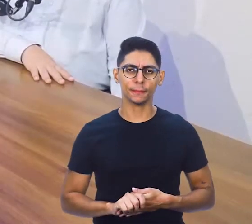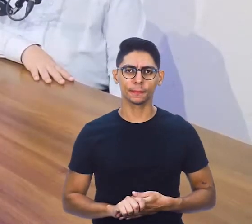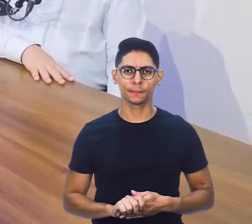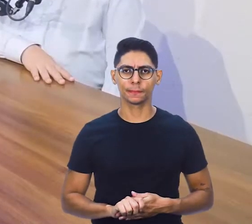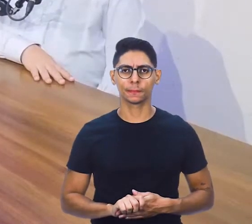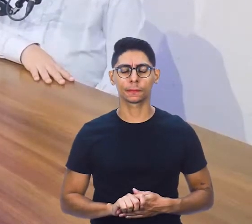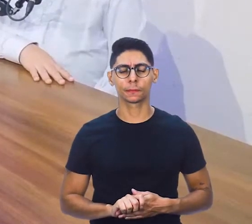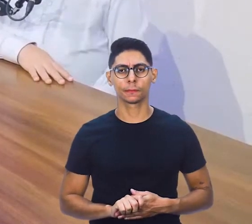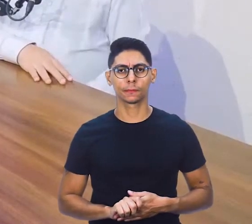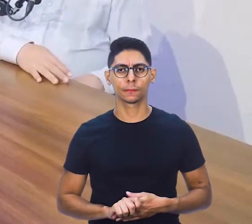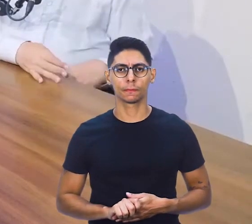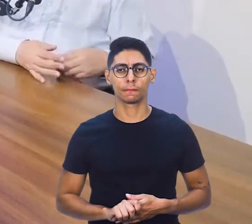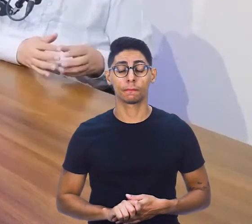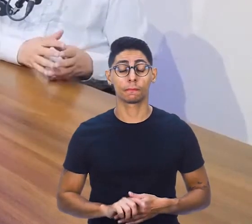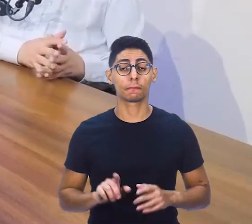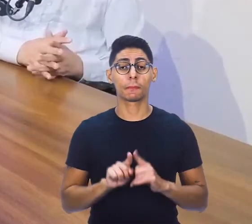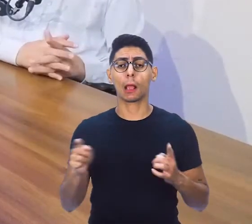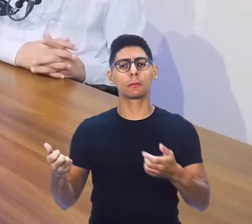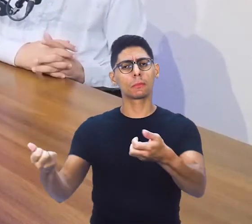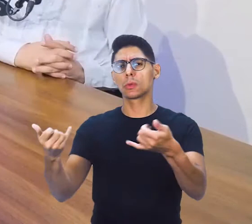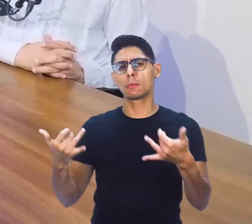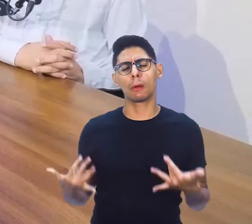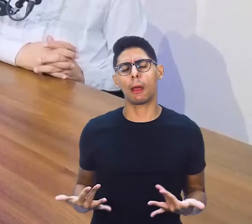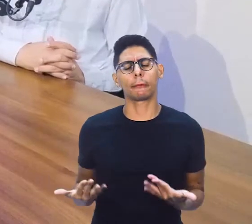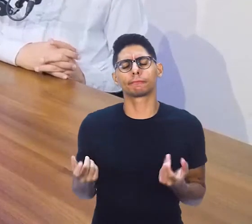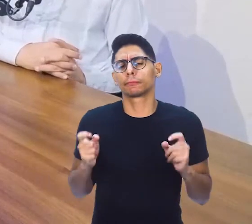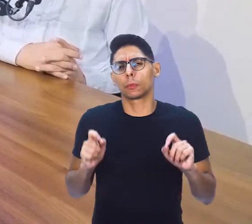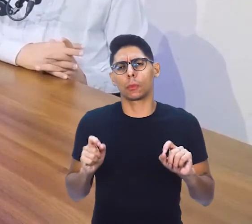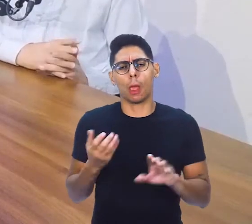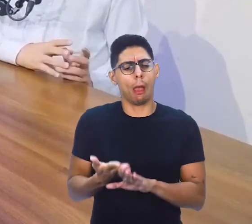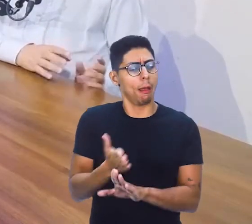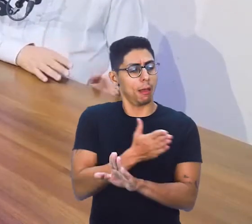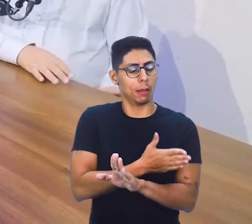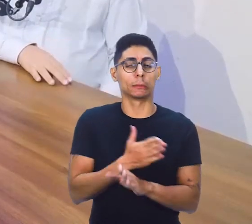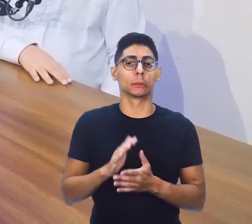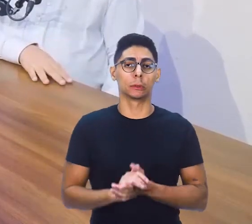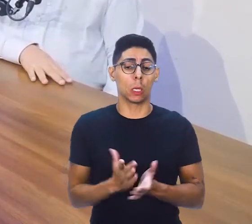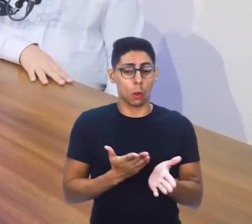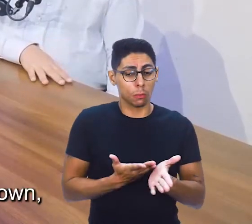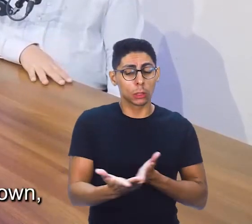Mas, Cláudia, você nos contava que foi a partir